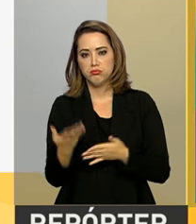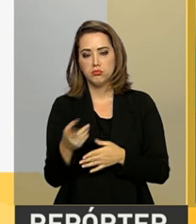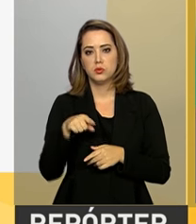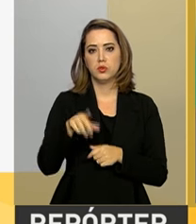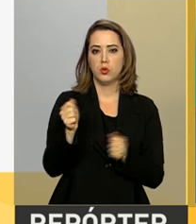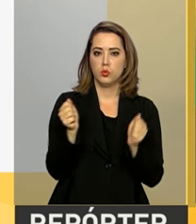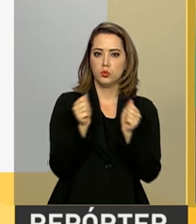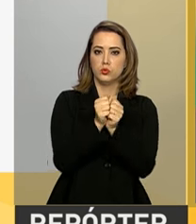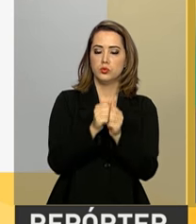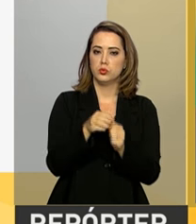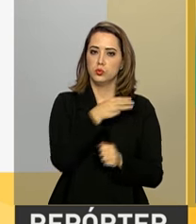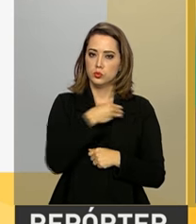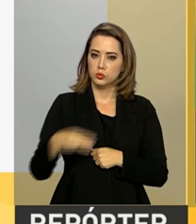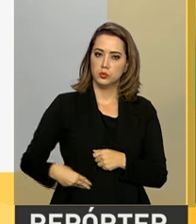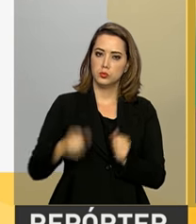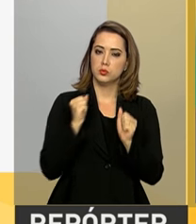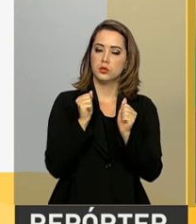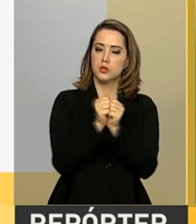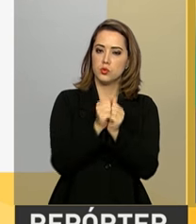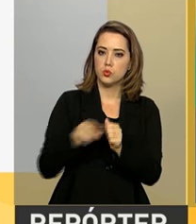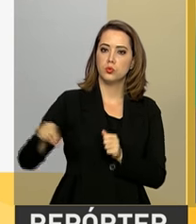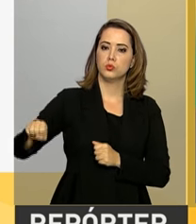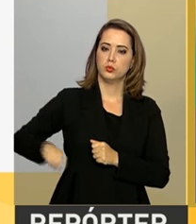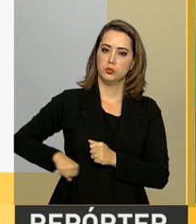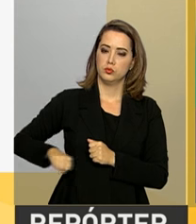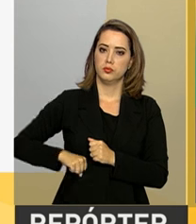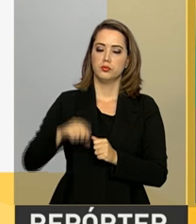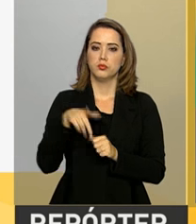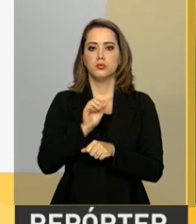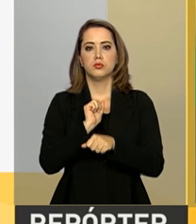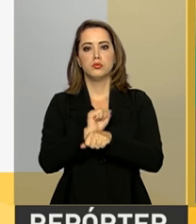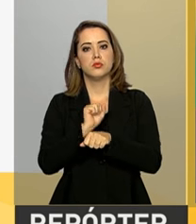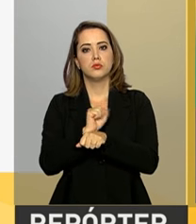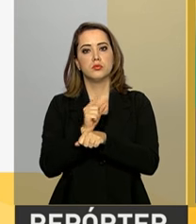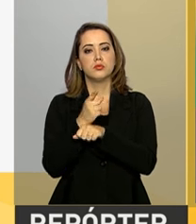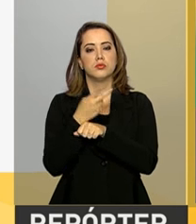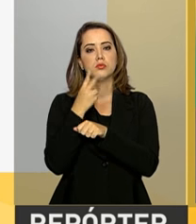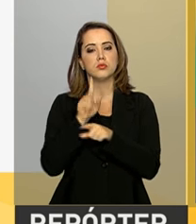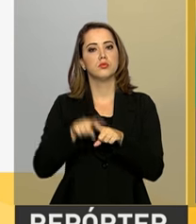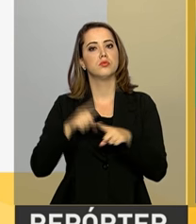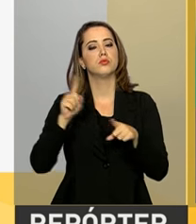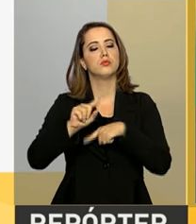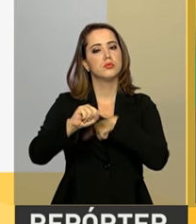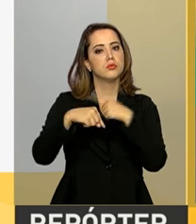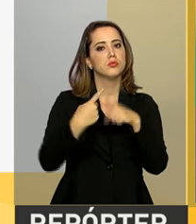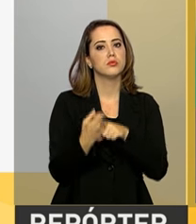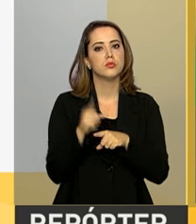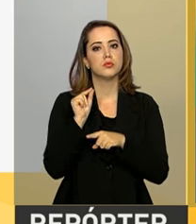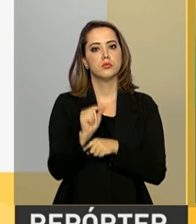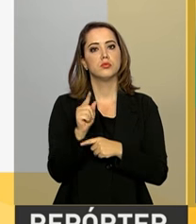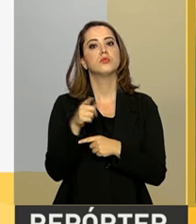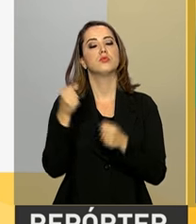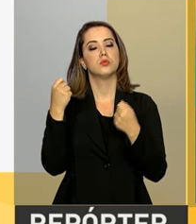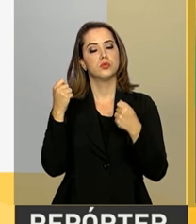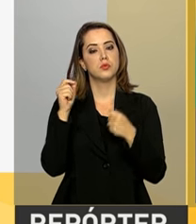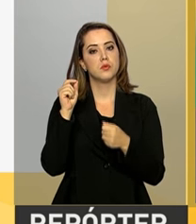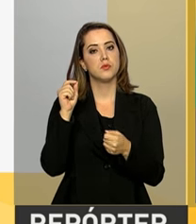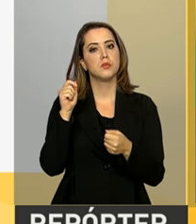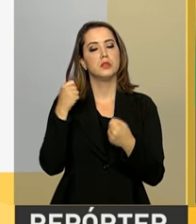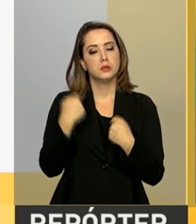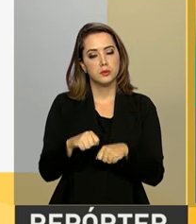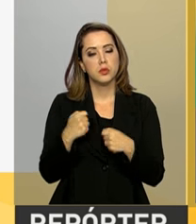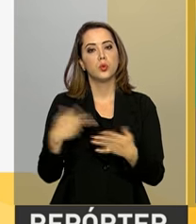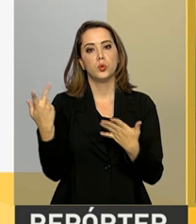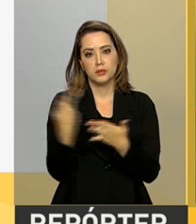questões e vamos esperar os acontecimentos mas eh só depois que eles efetivamente se